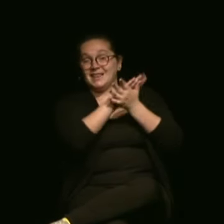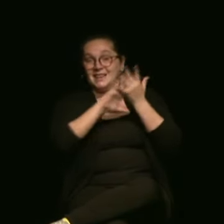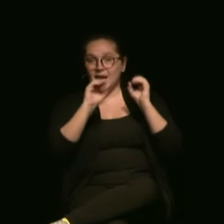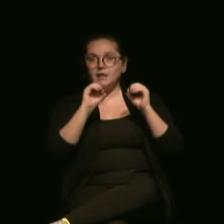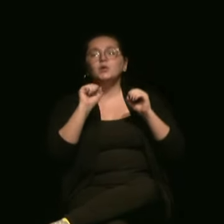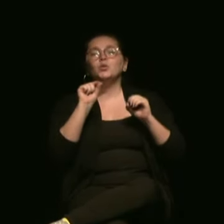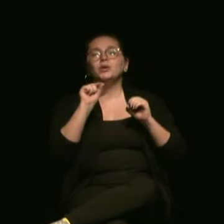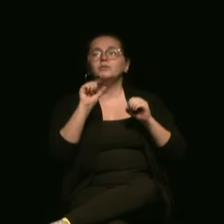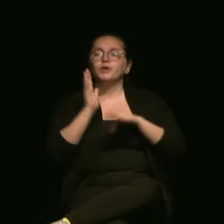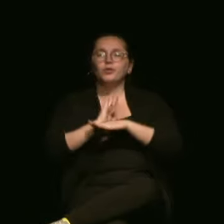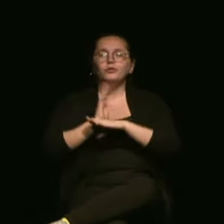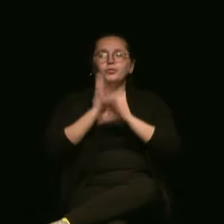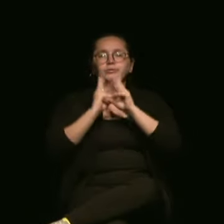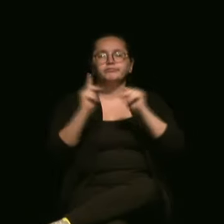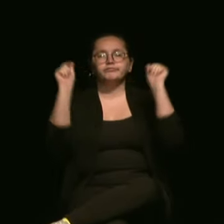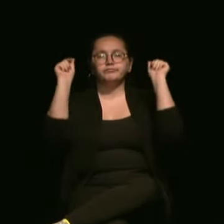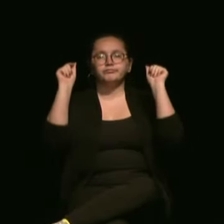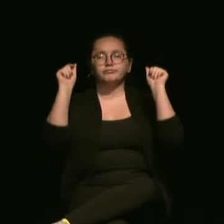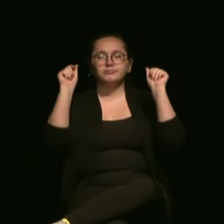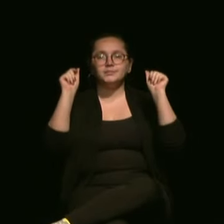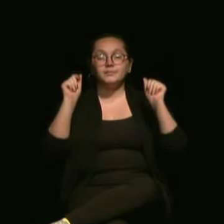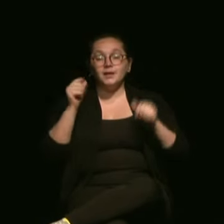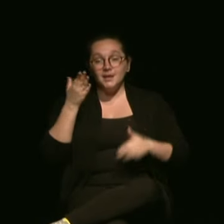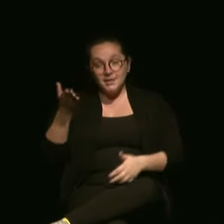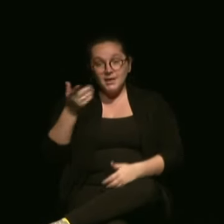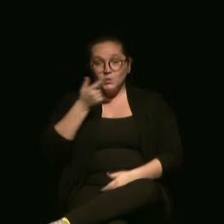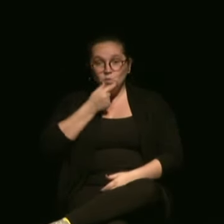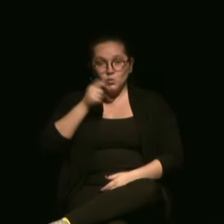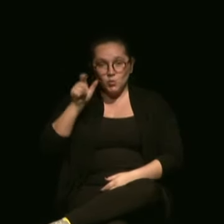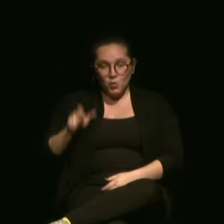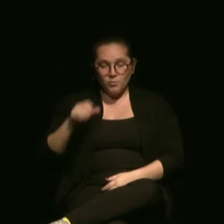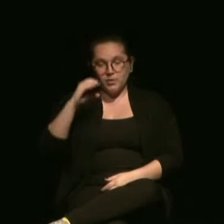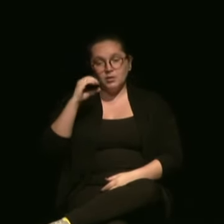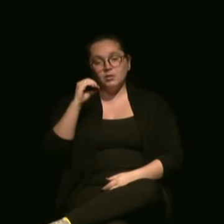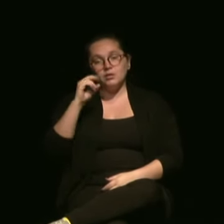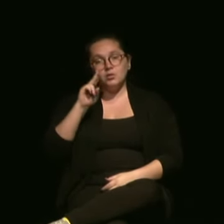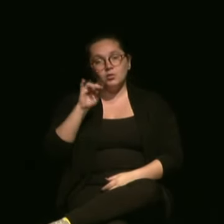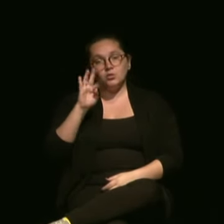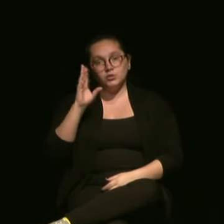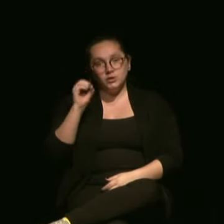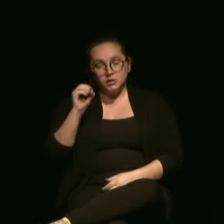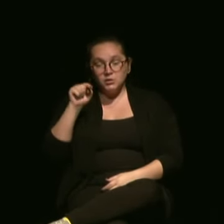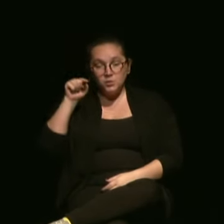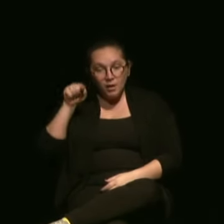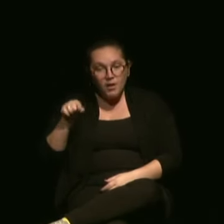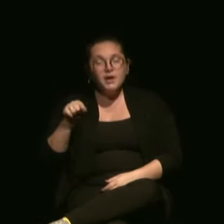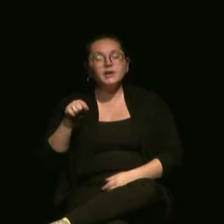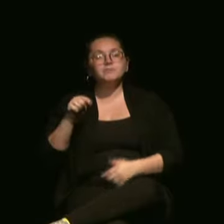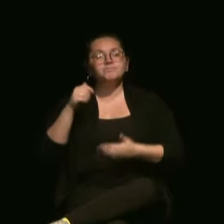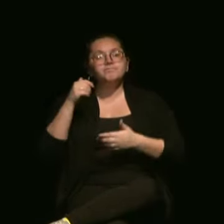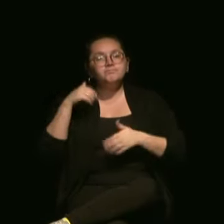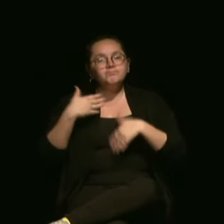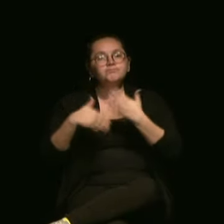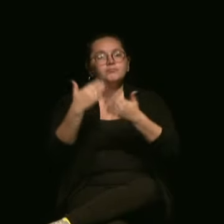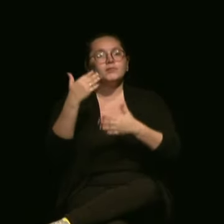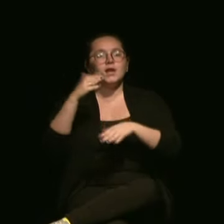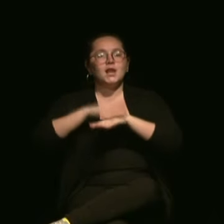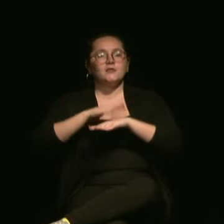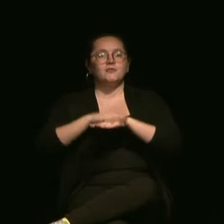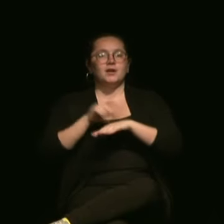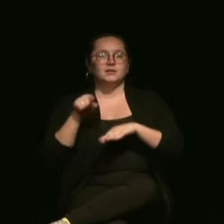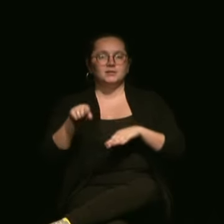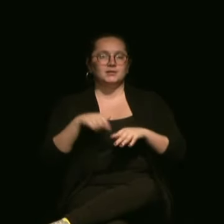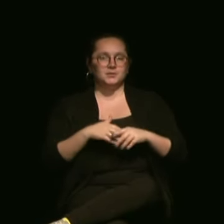impor essas prisões, e elas são de naturezas diversas, mas a unidade geográfica é uma dessas